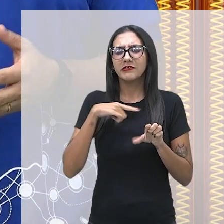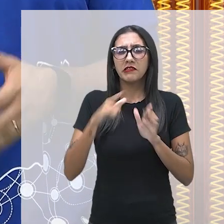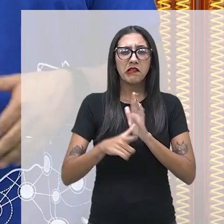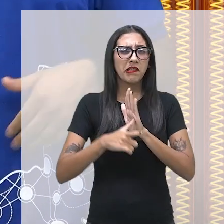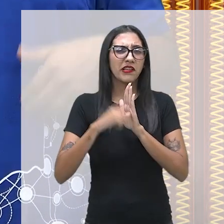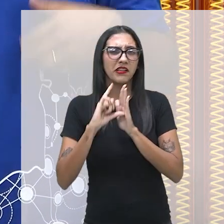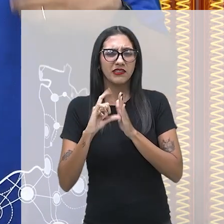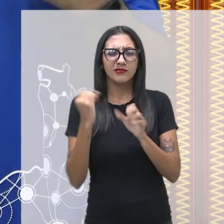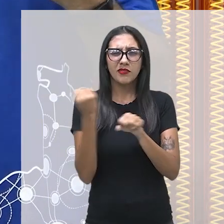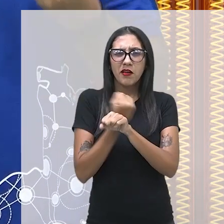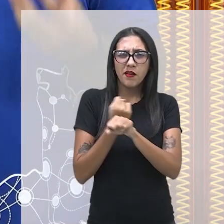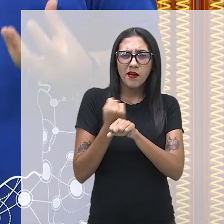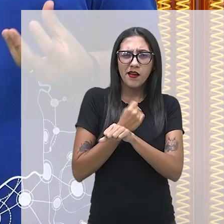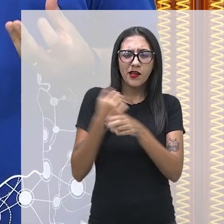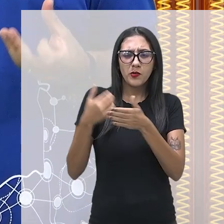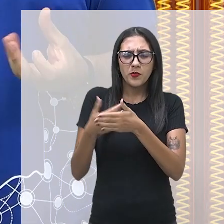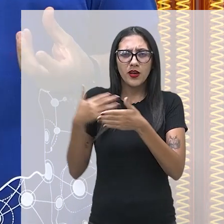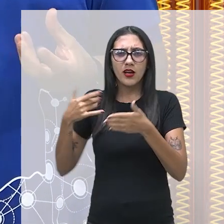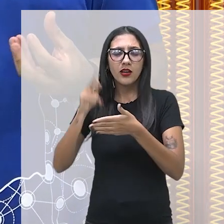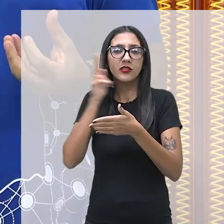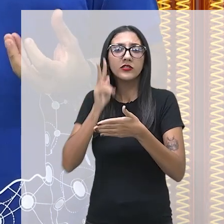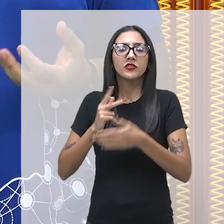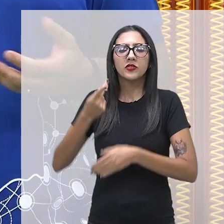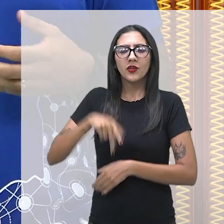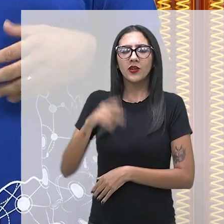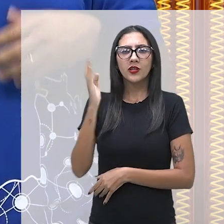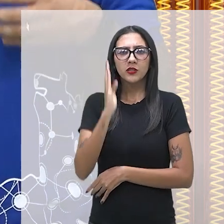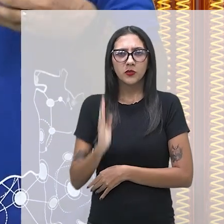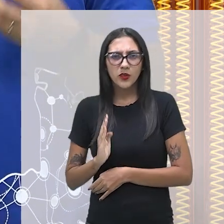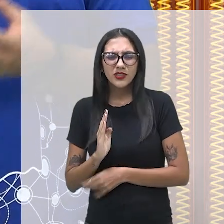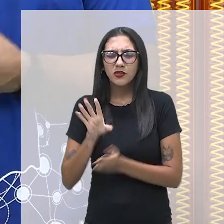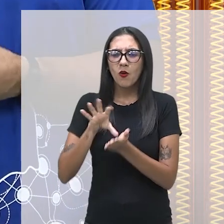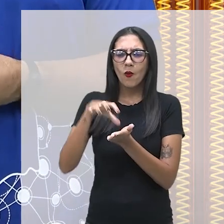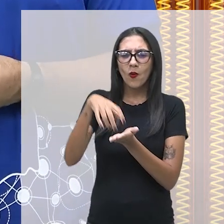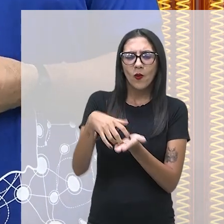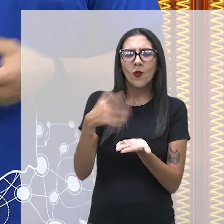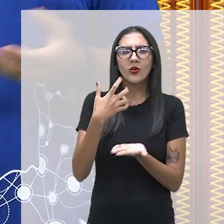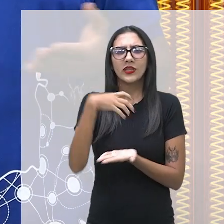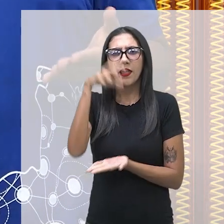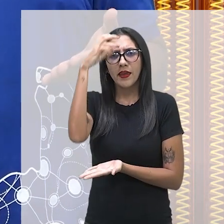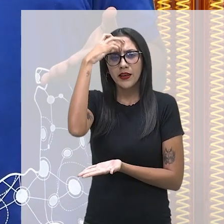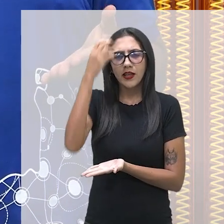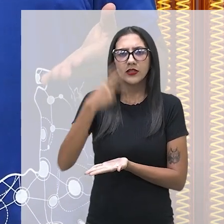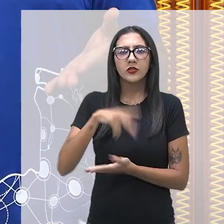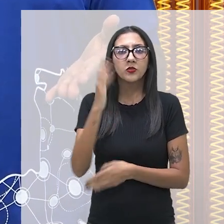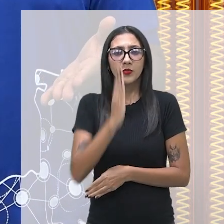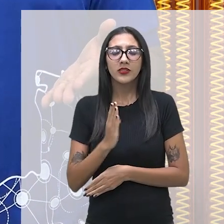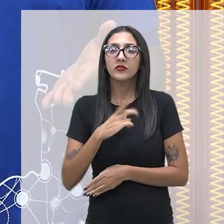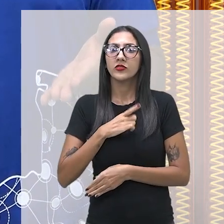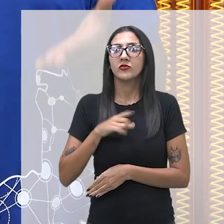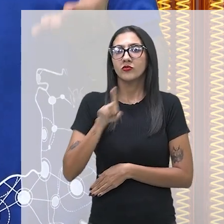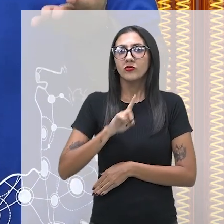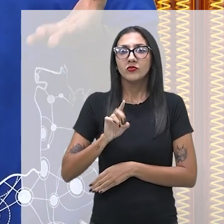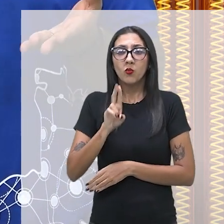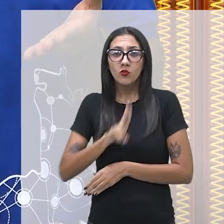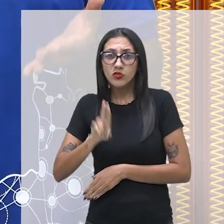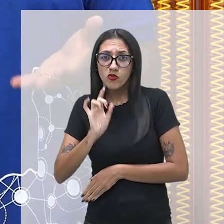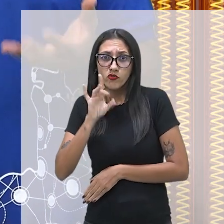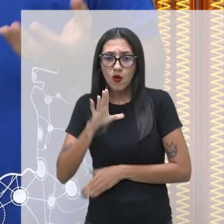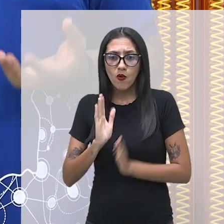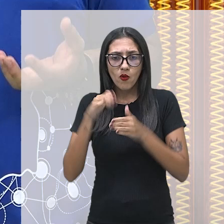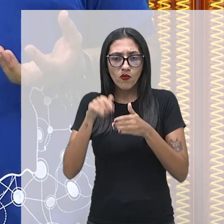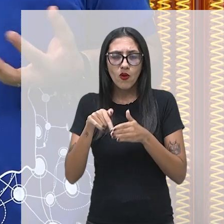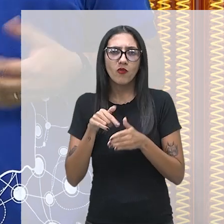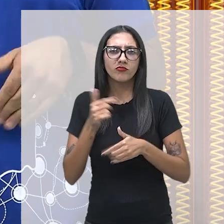parte da história brasileira, da história colonial e imperial brasileira, foi utilizando a mão de obra